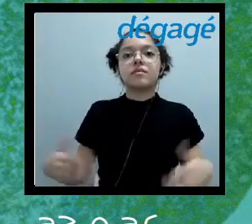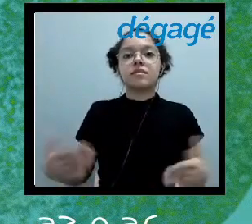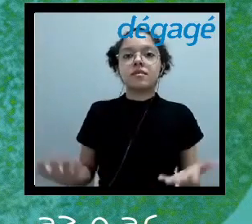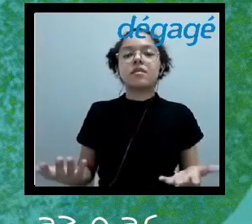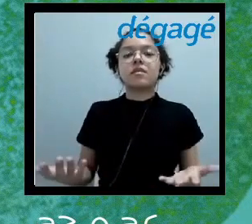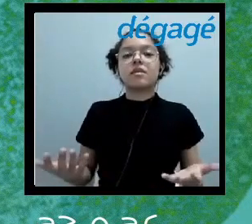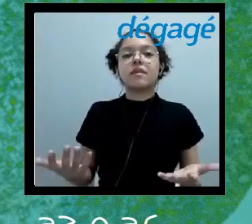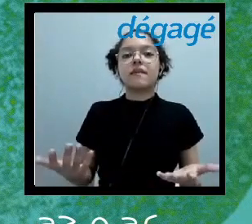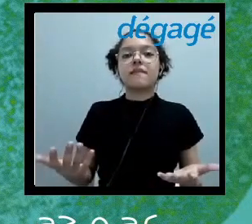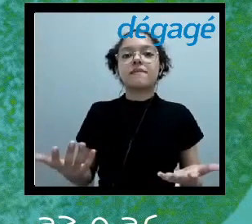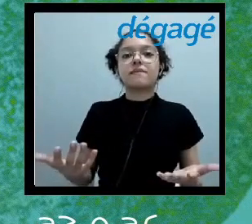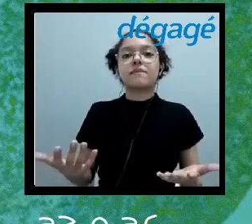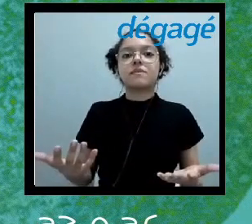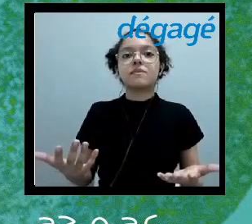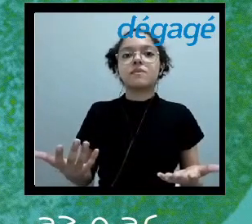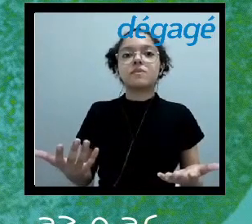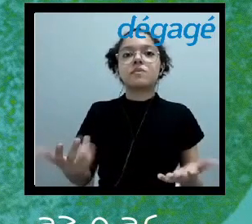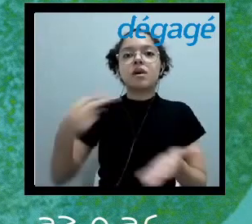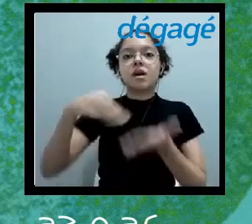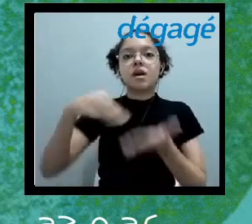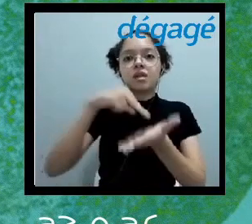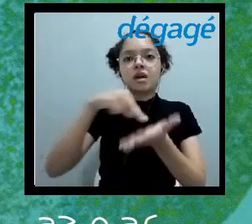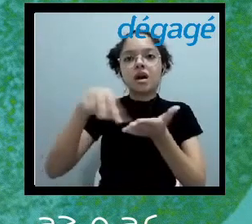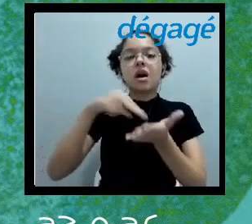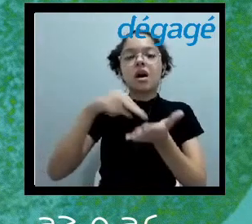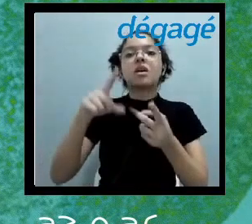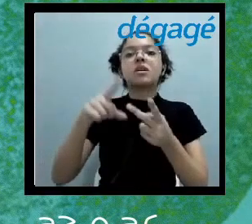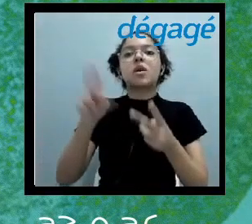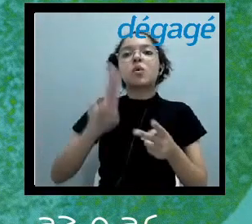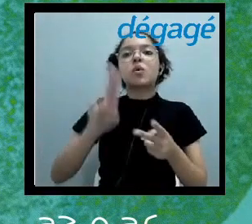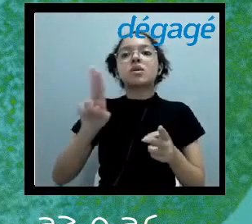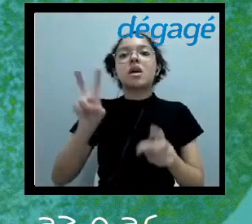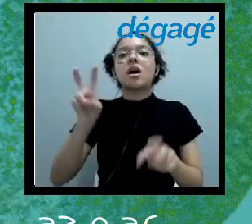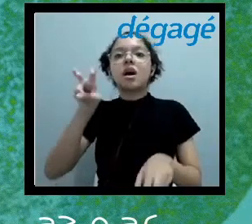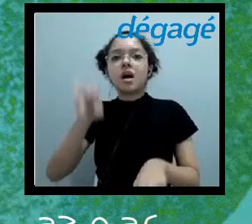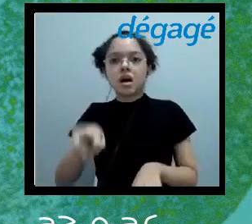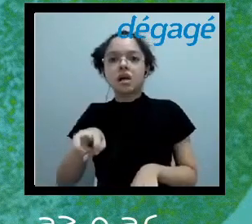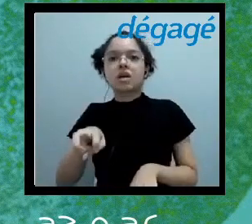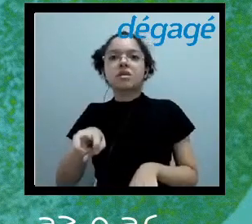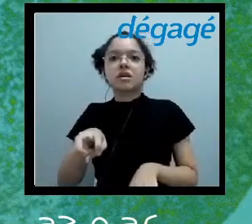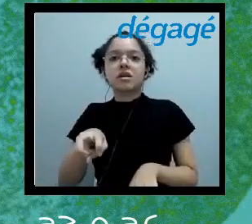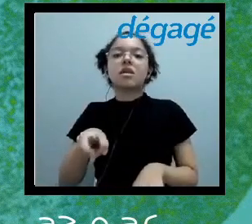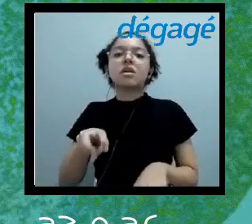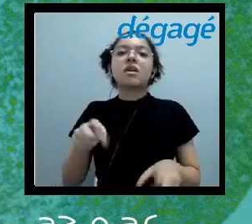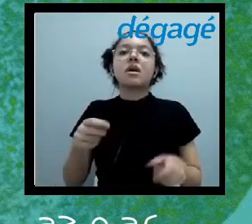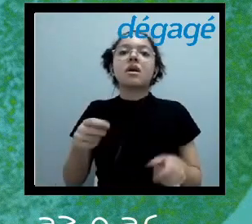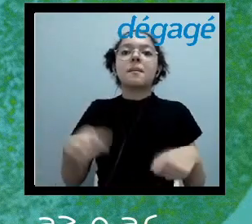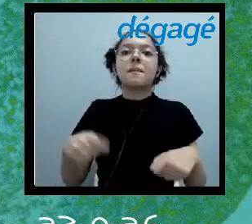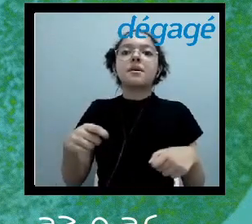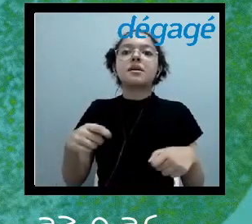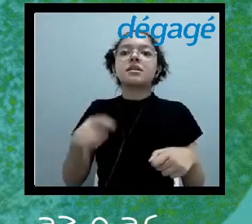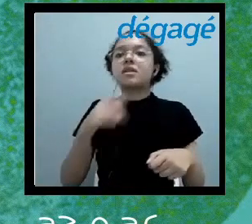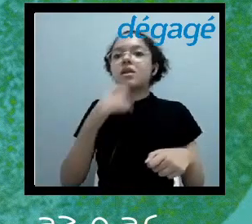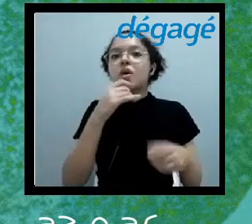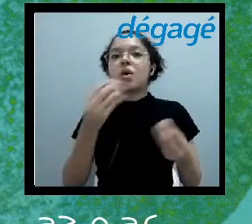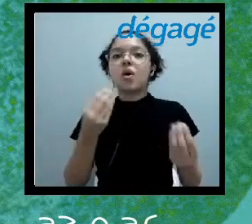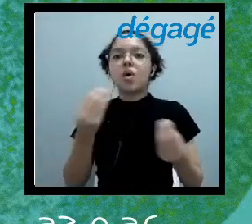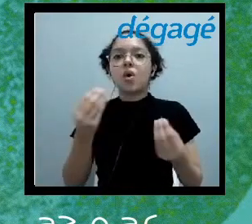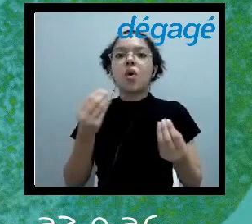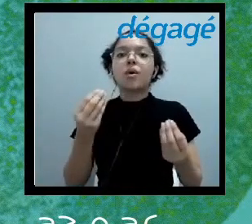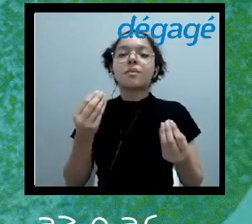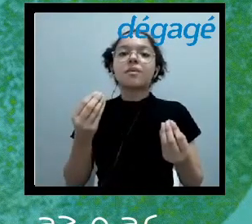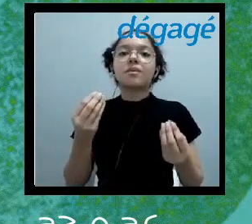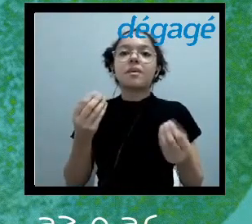vou improvisar na dança com uma cadeira, saber sua funcionalidade quase me impede de improvisar. É